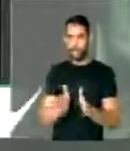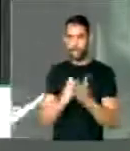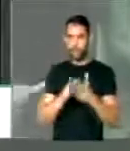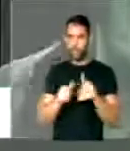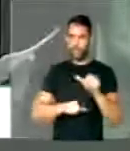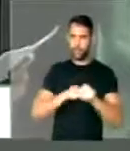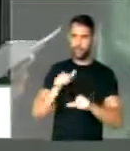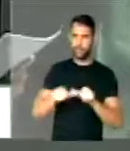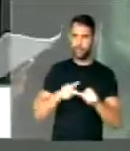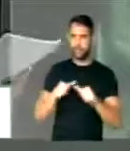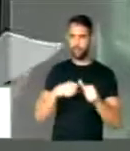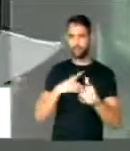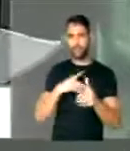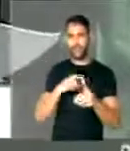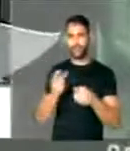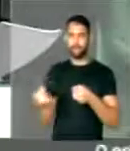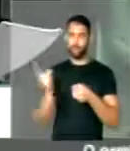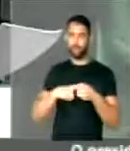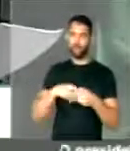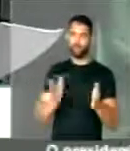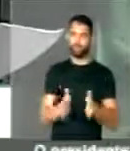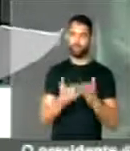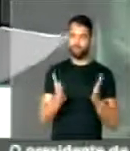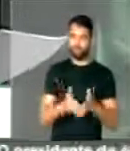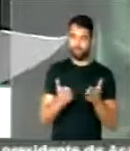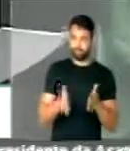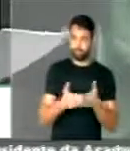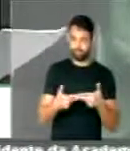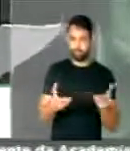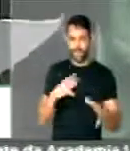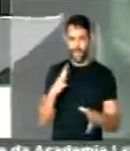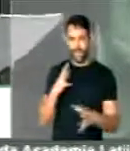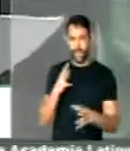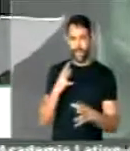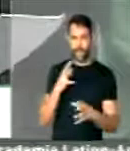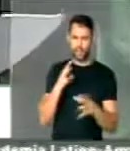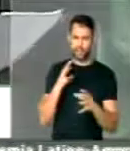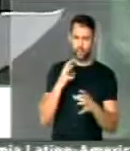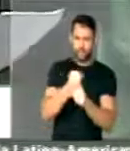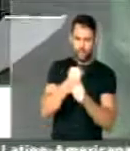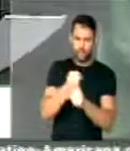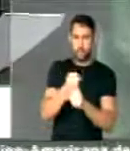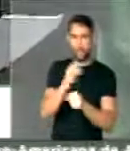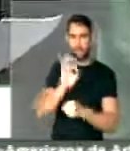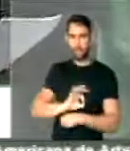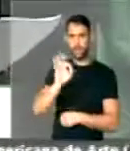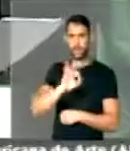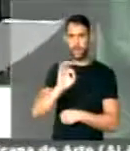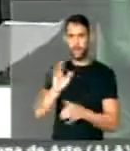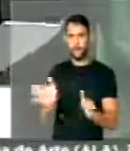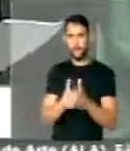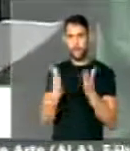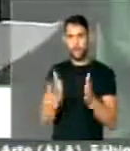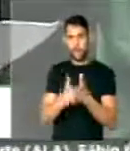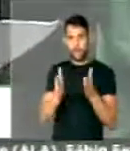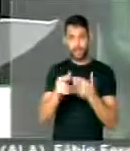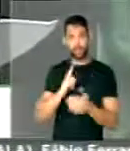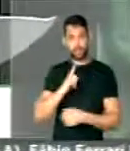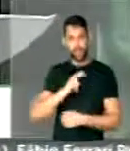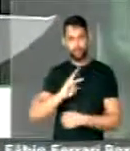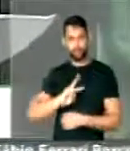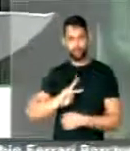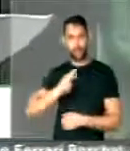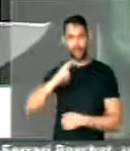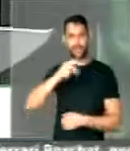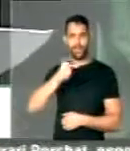e miseráveis. Infelizmente, calcula-se que a taxa nacional de pobreza tenha se elevado